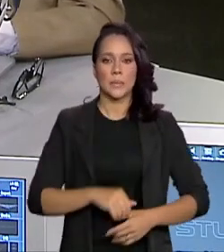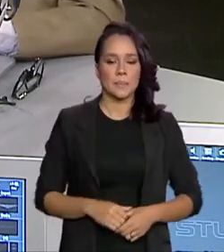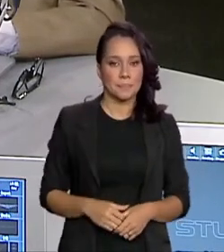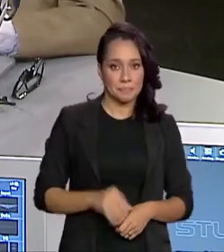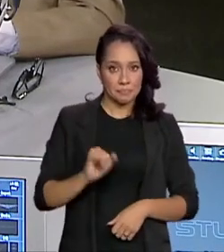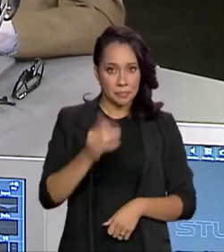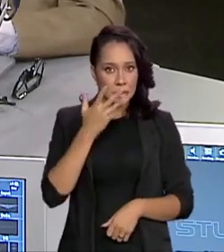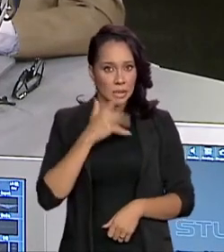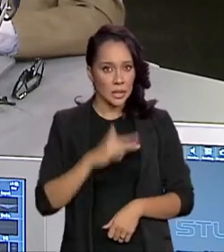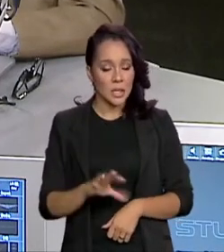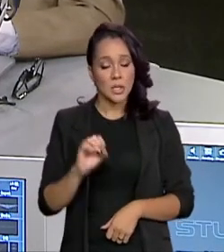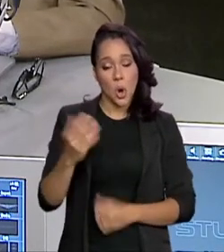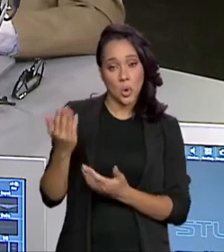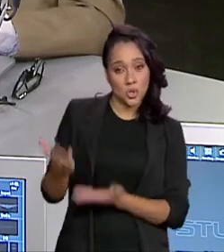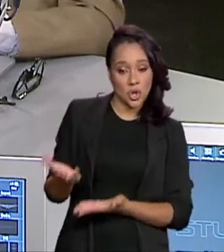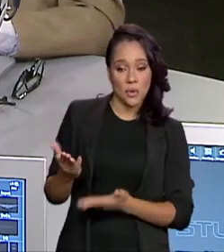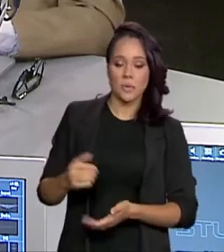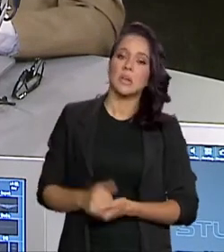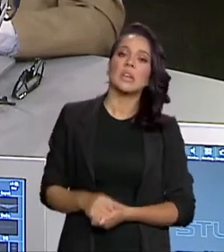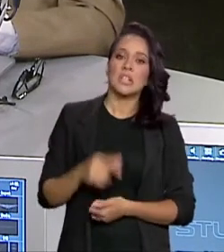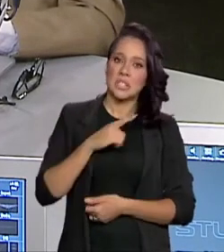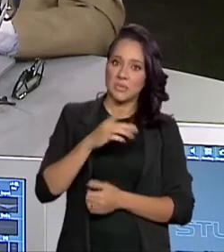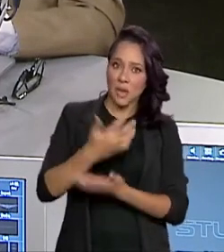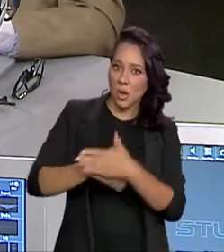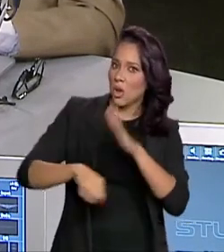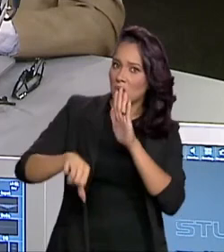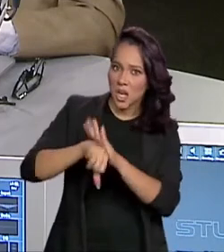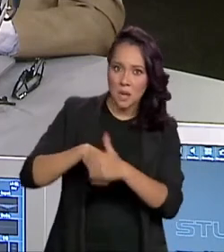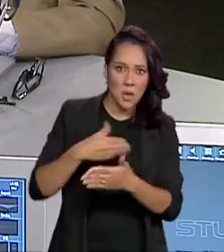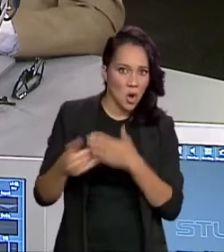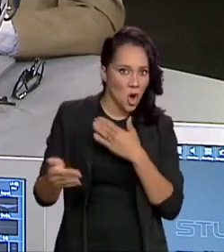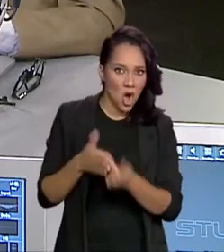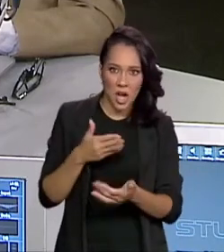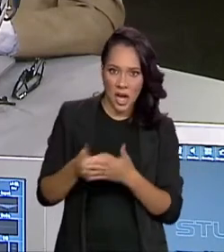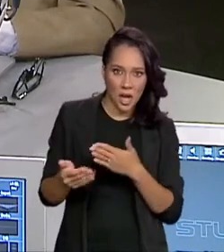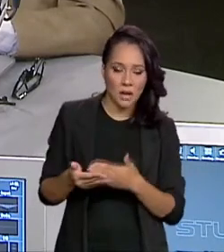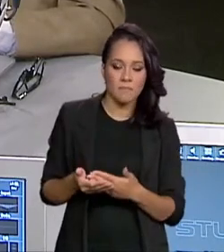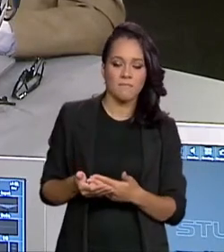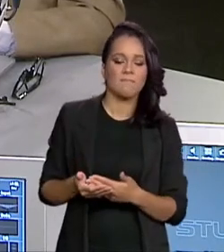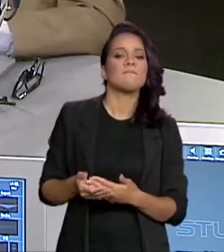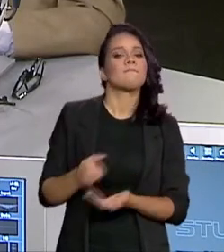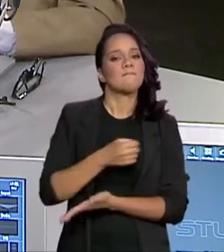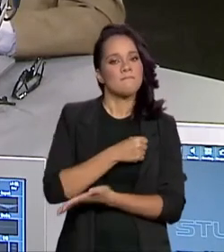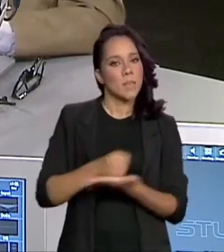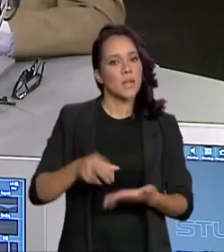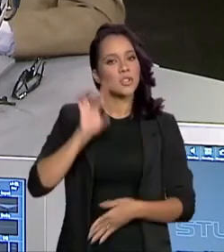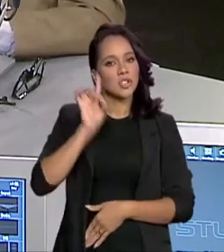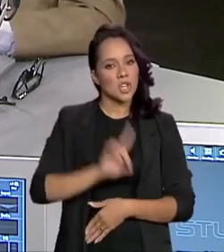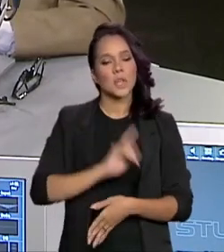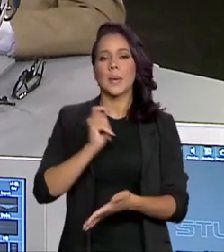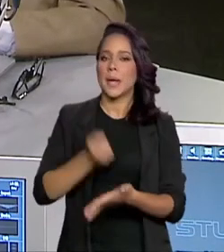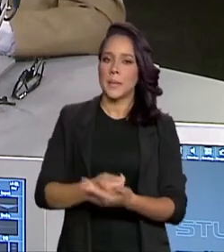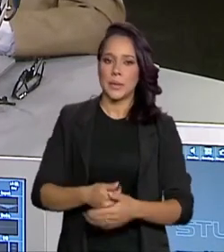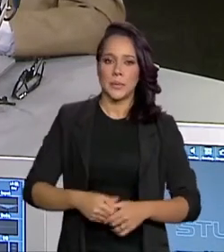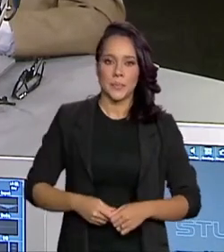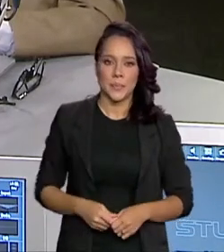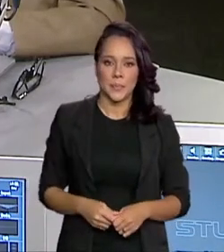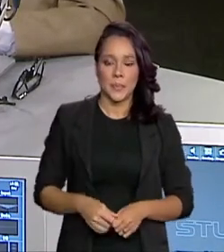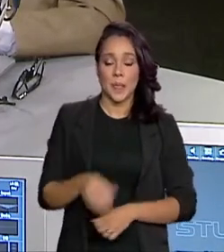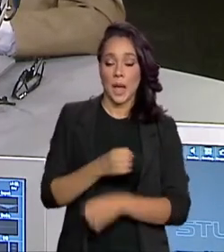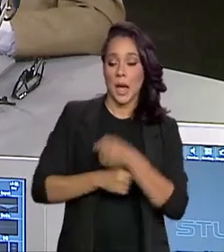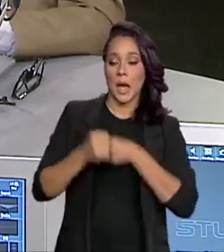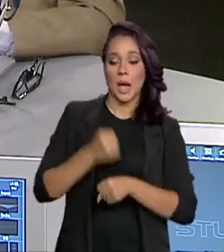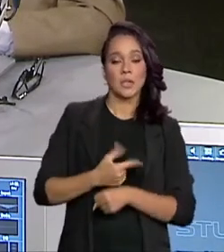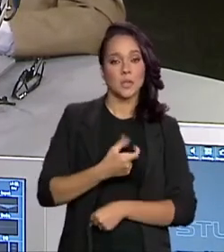Mas se a criança ou o jovem cometer algum crime ou ato infracional, perde o direito ao pagamento. Entre